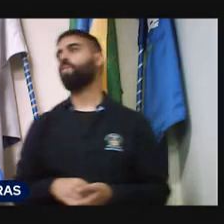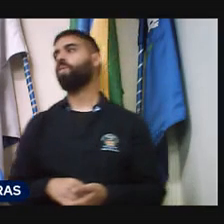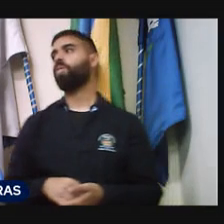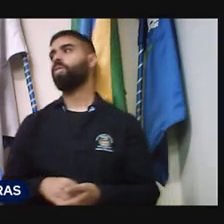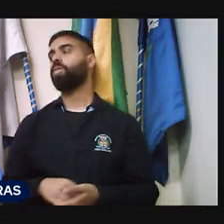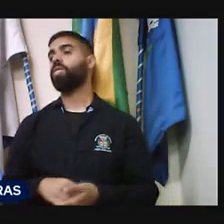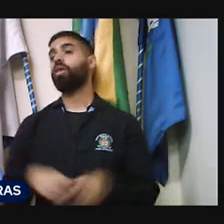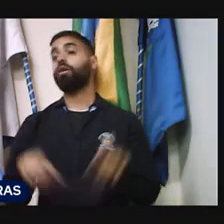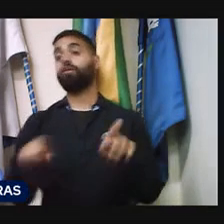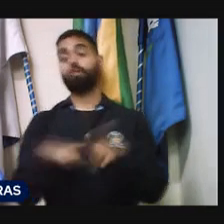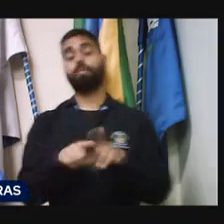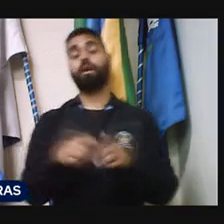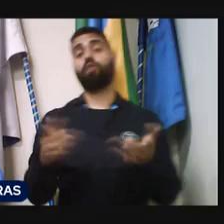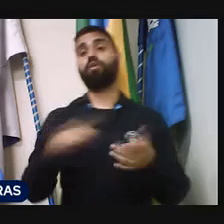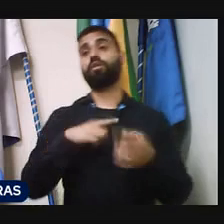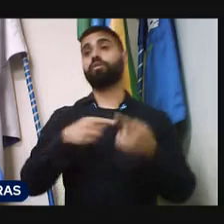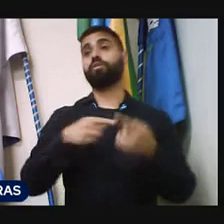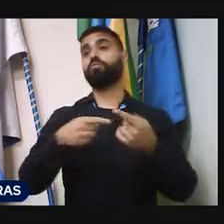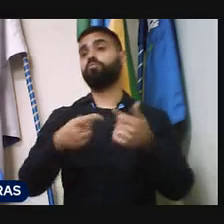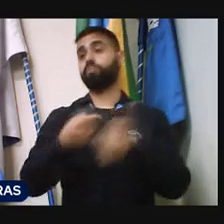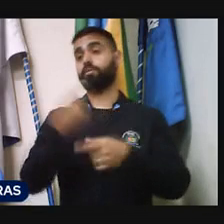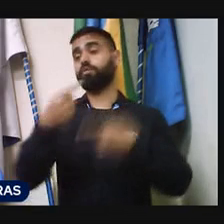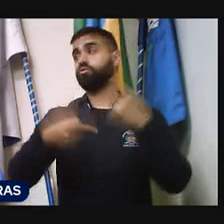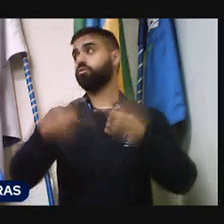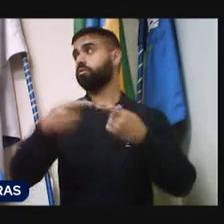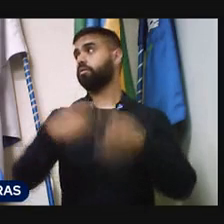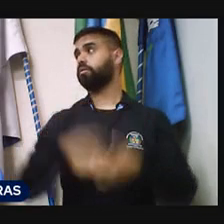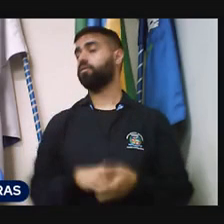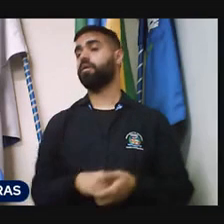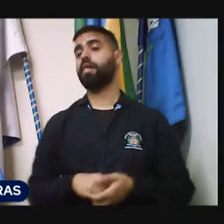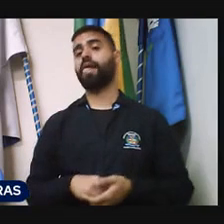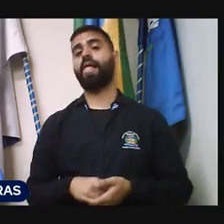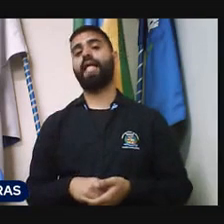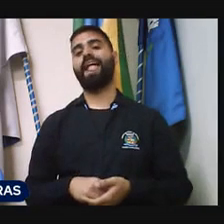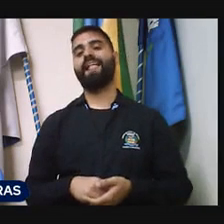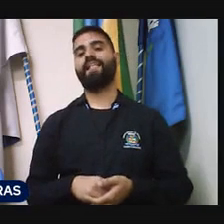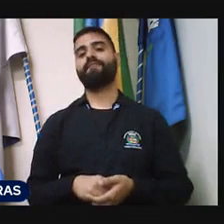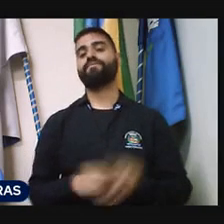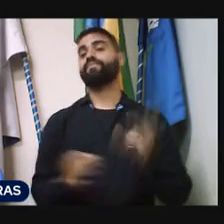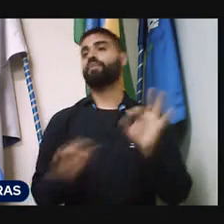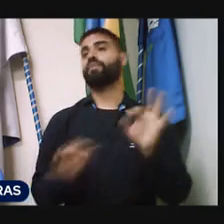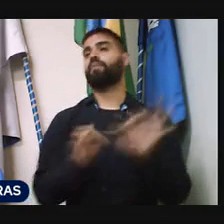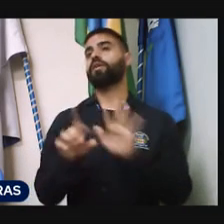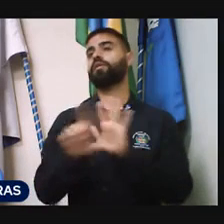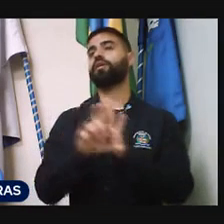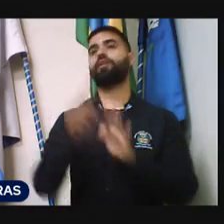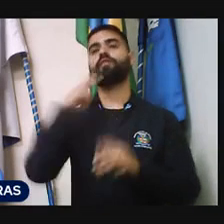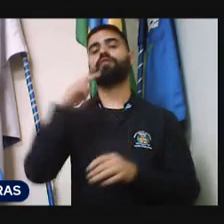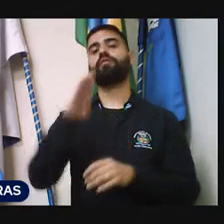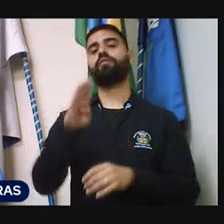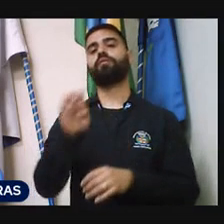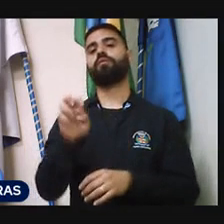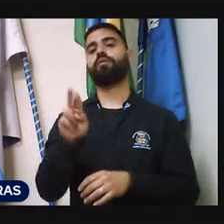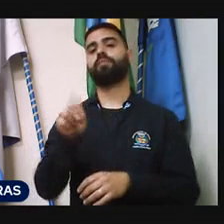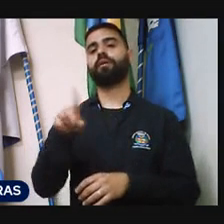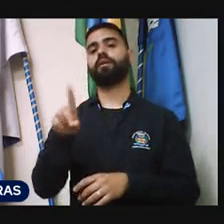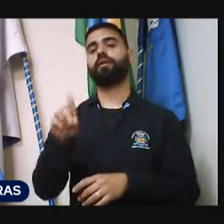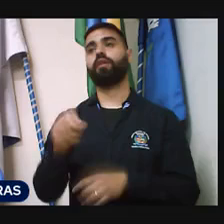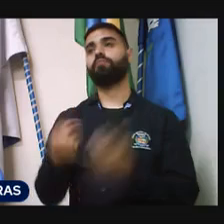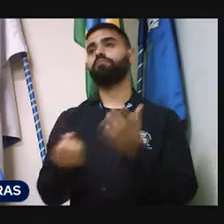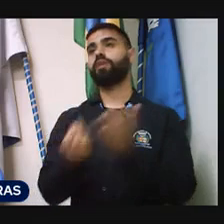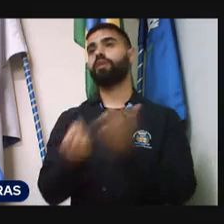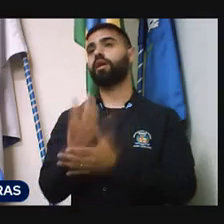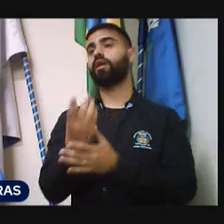também está em discussão primeira discussão o projeto de lei do vereador Bernardo Machado que